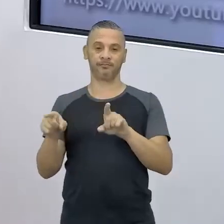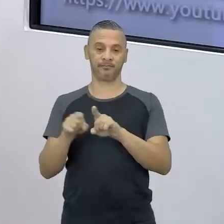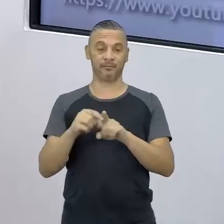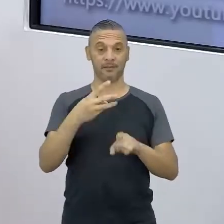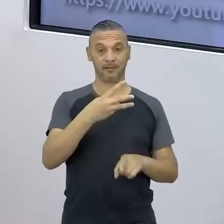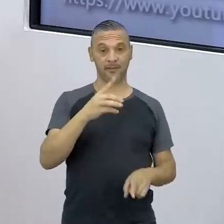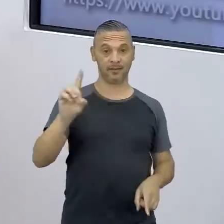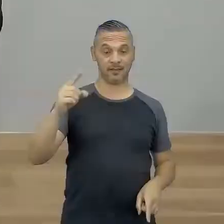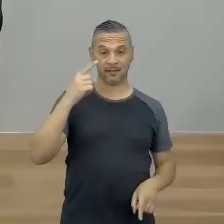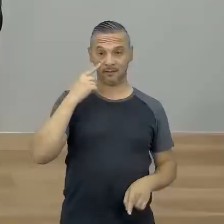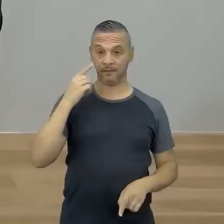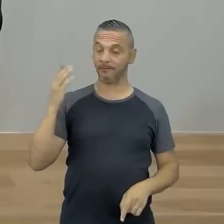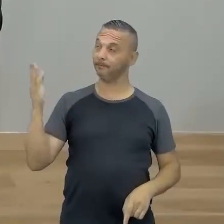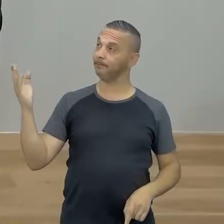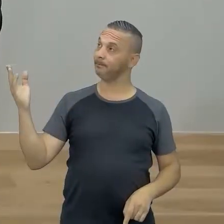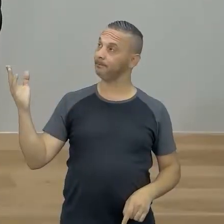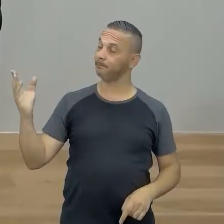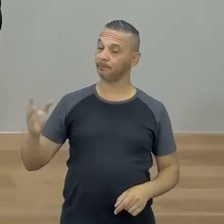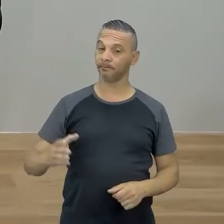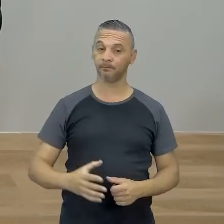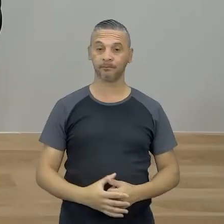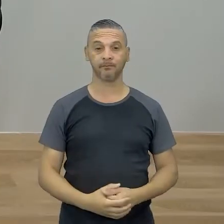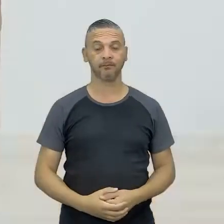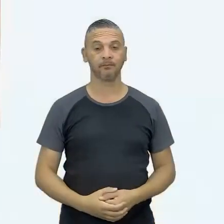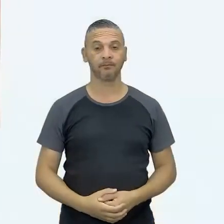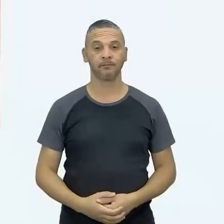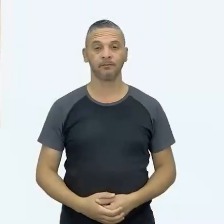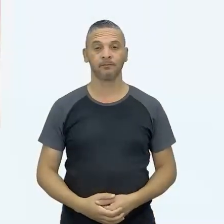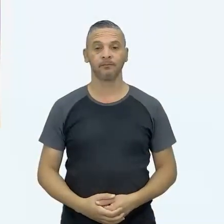3D. Dá uma olhada aí.